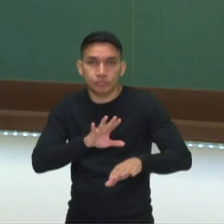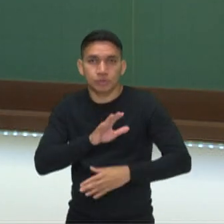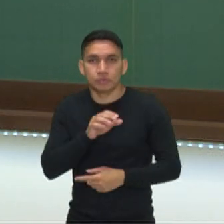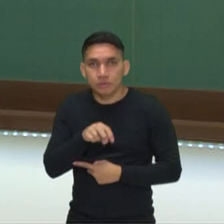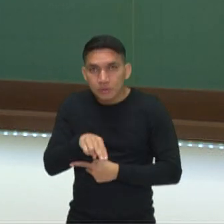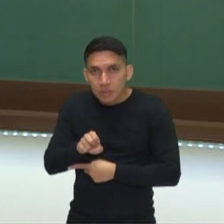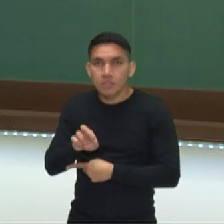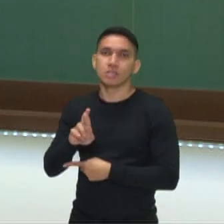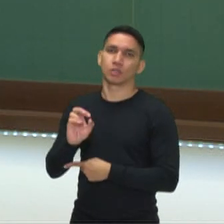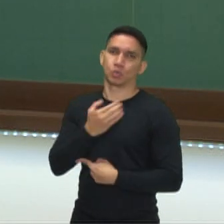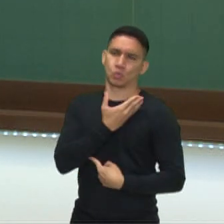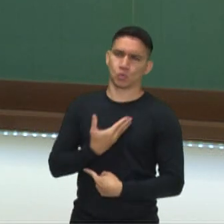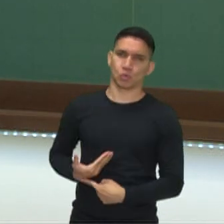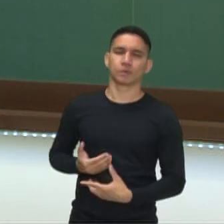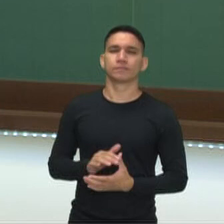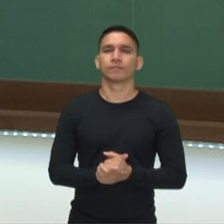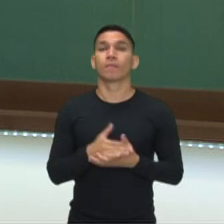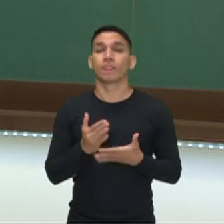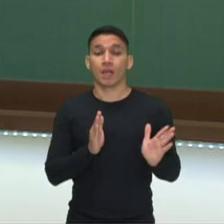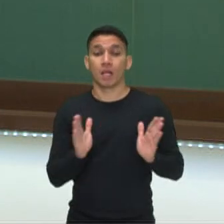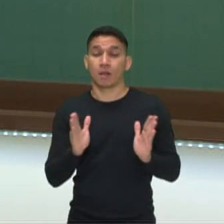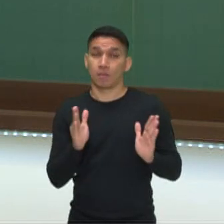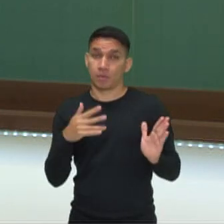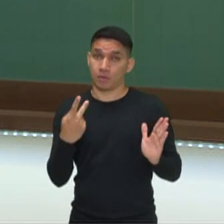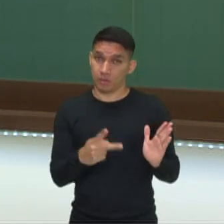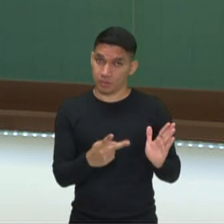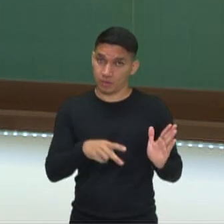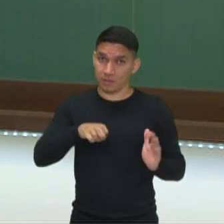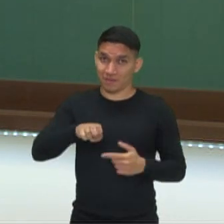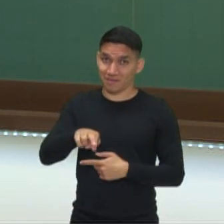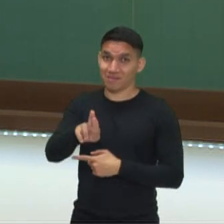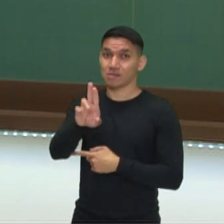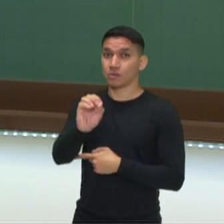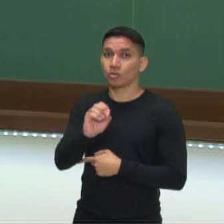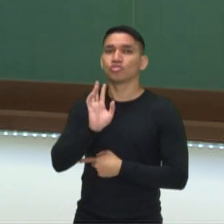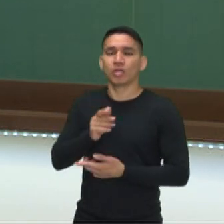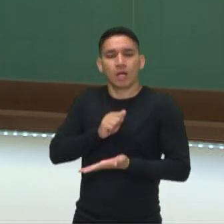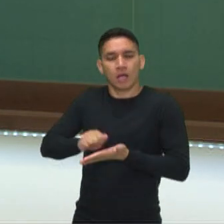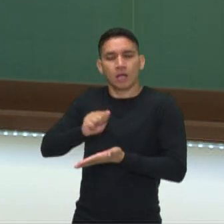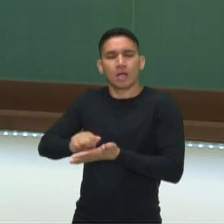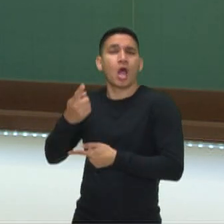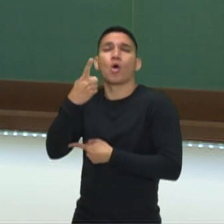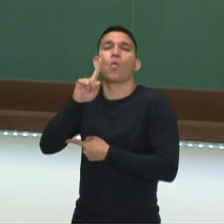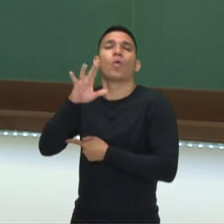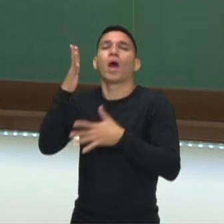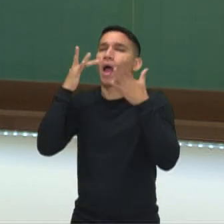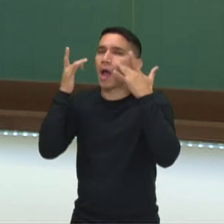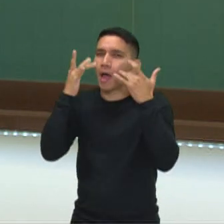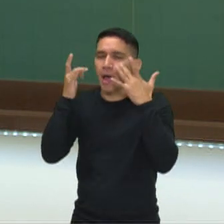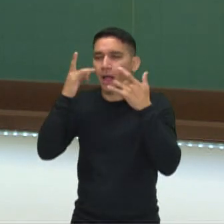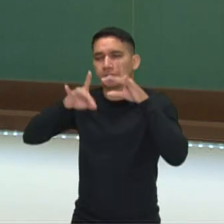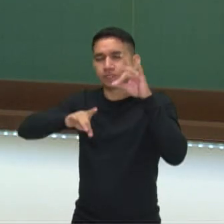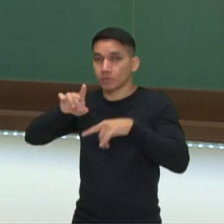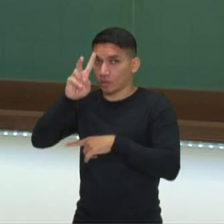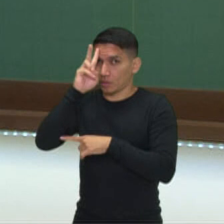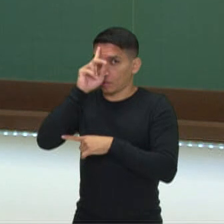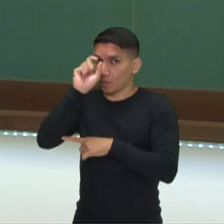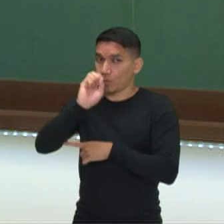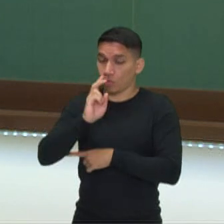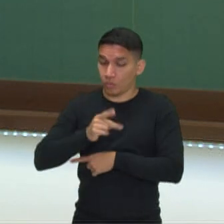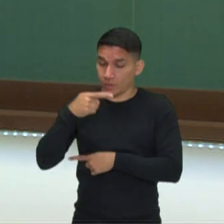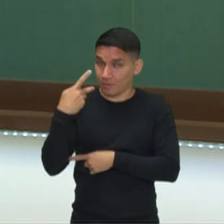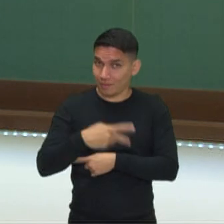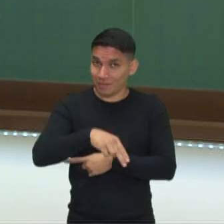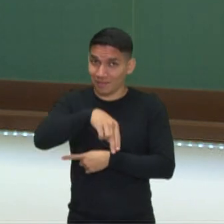durante exatamente esse período de Nero, ele estava escrevendo suas últimas peças, lembrando você que inclusive Nero ele